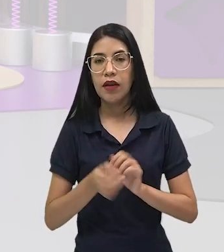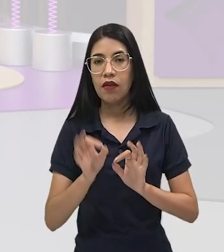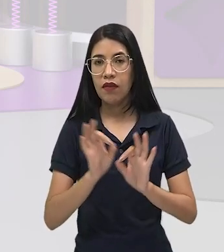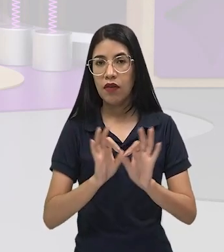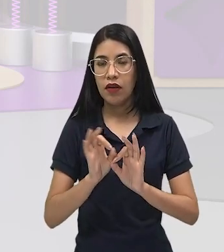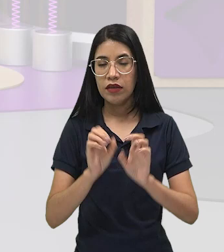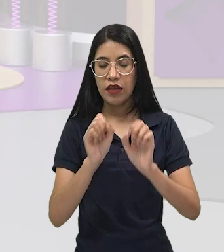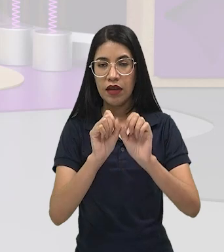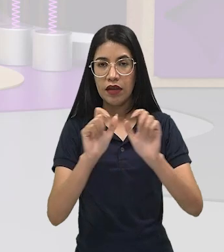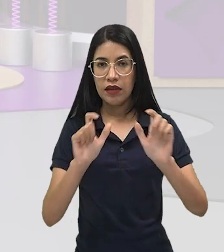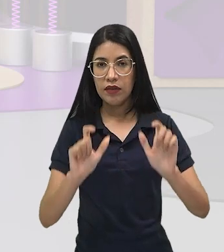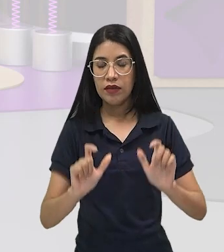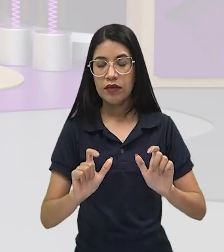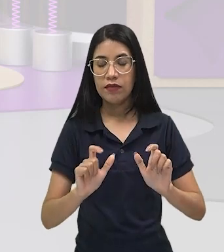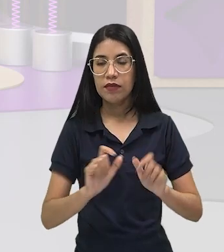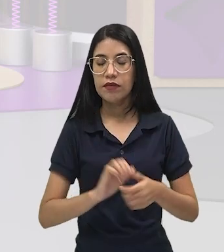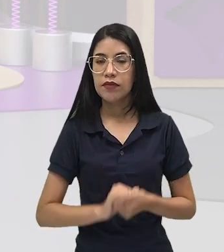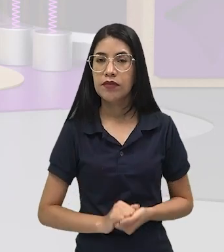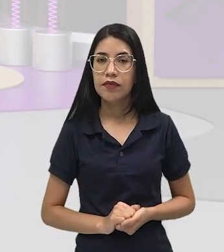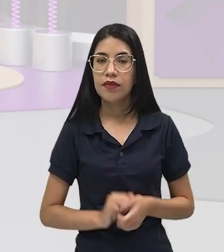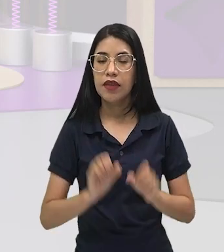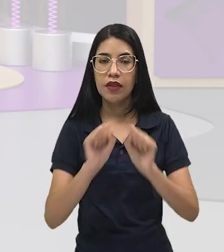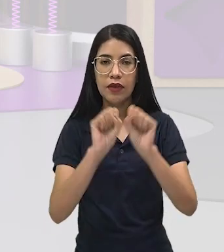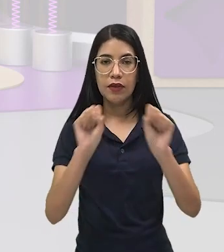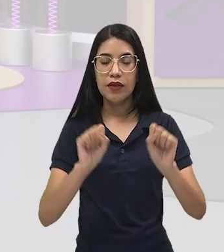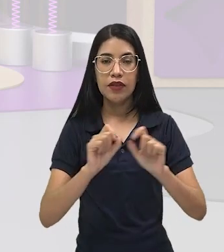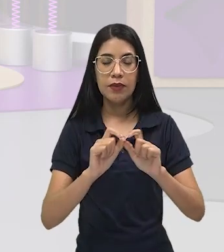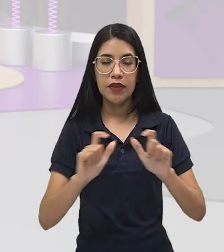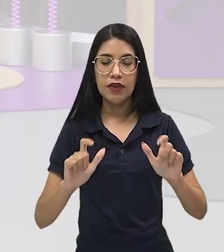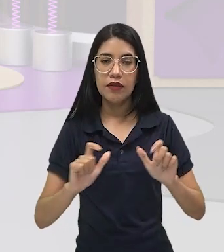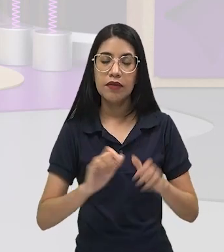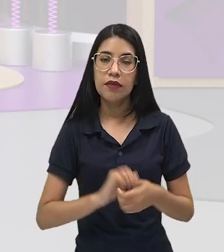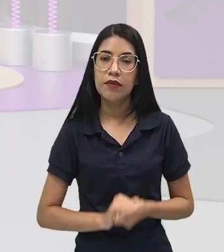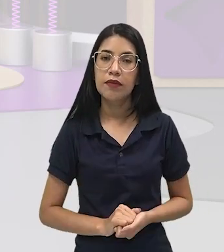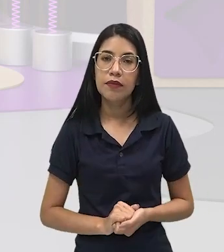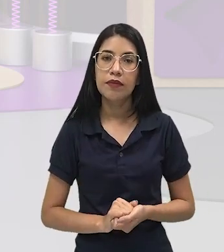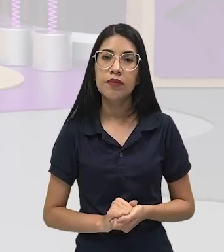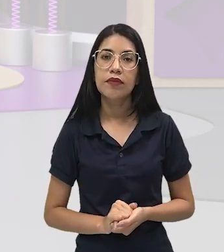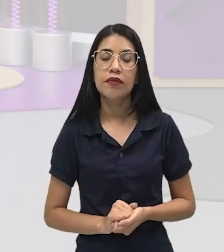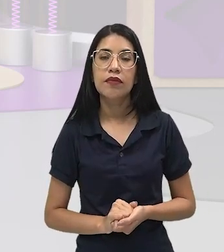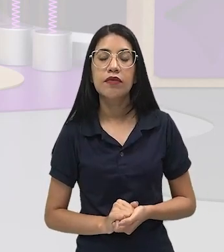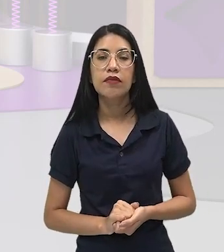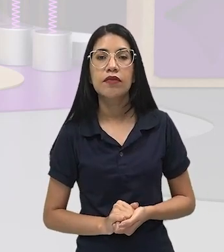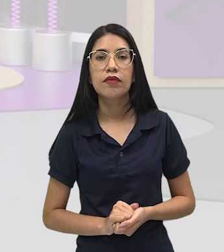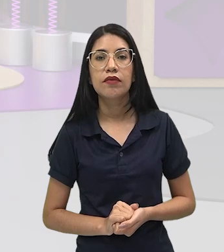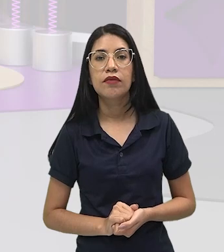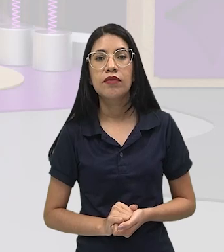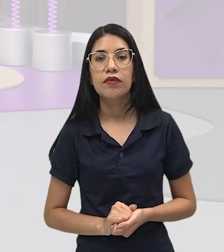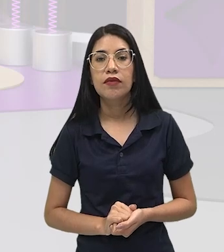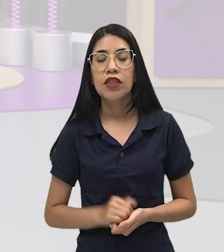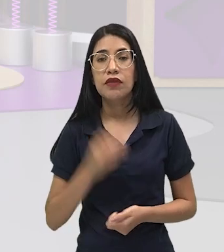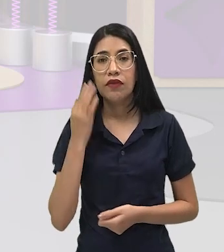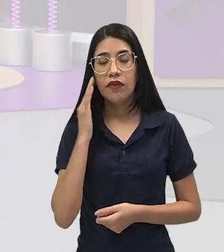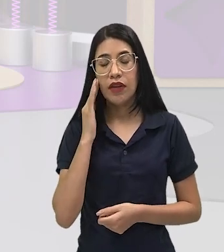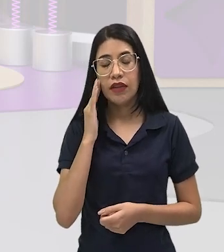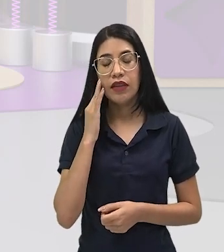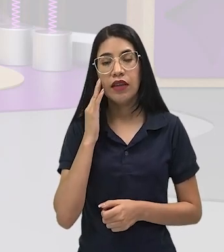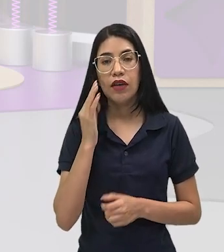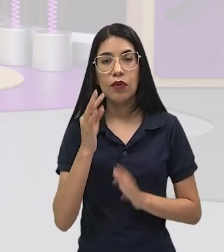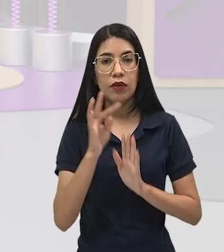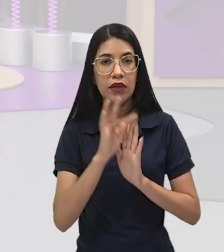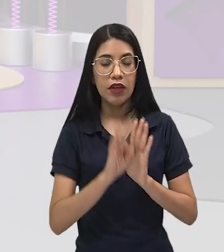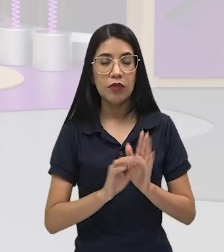montarmos o problema, ou seja, fazer a transcodificação dessa situação problema para